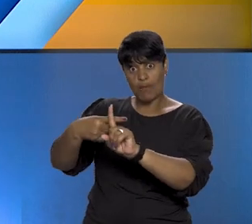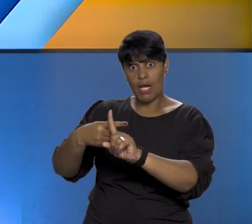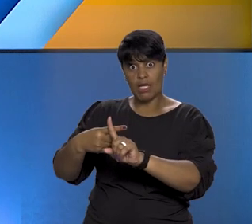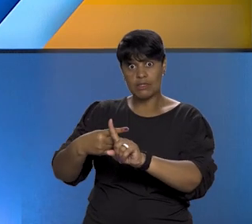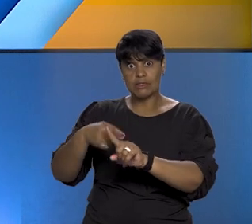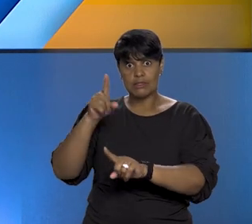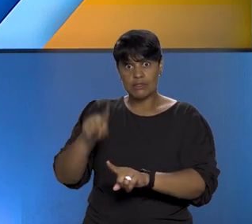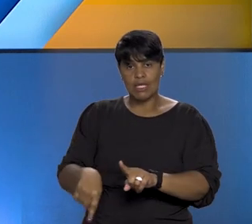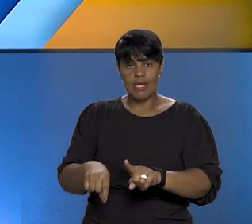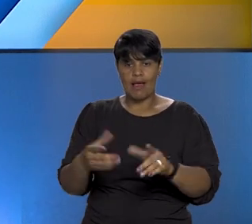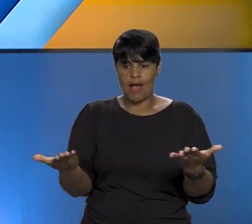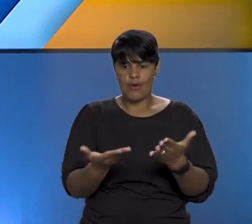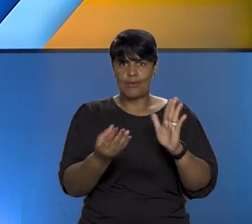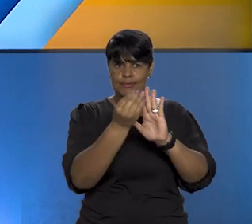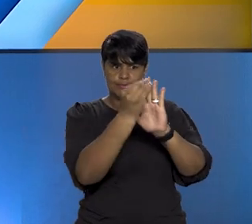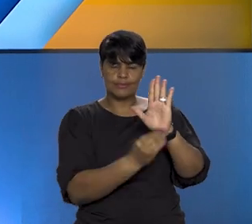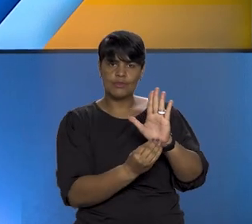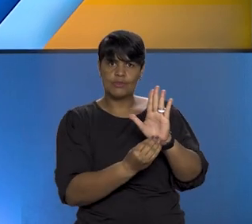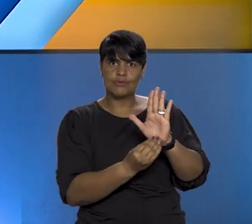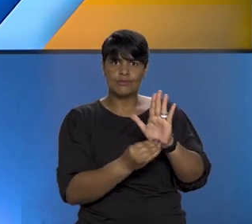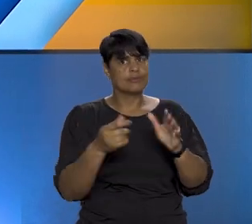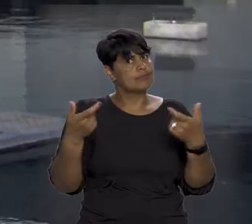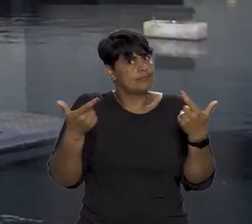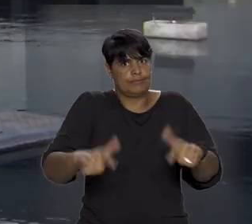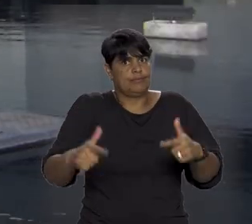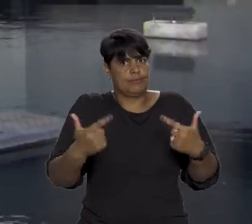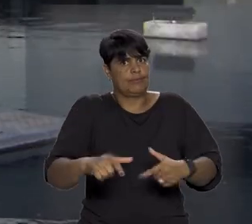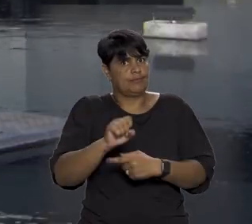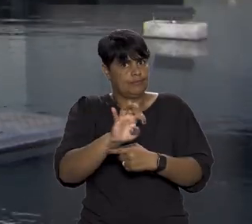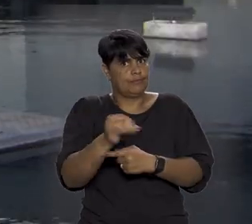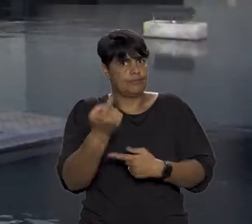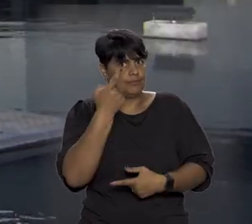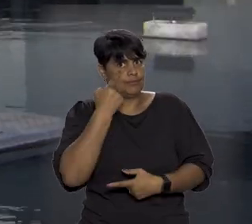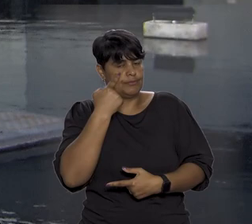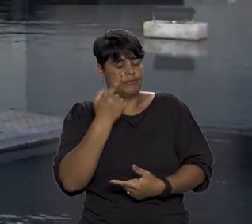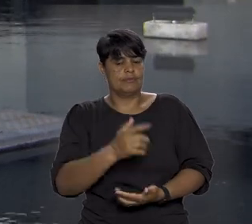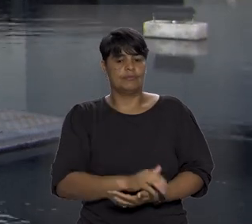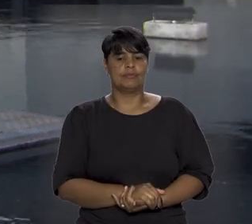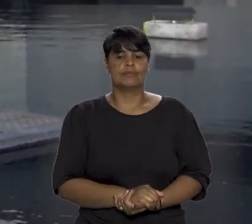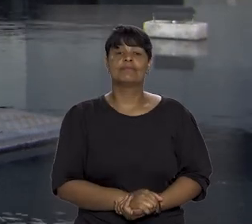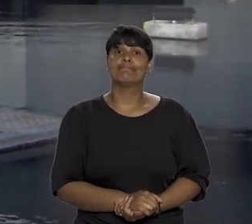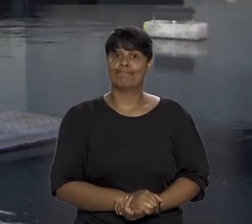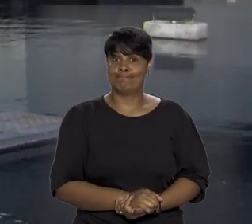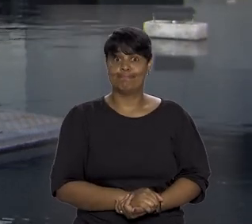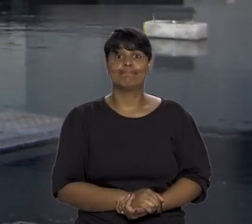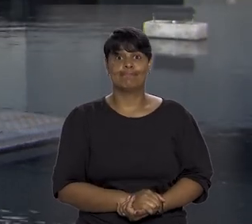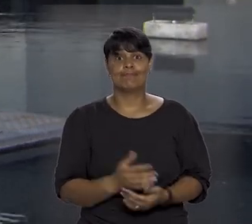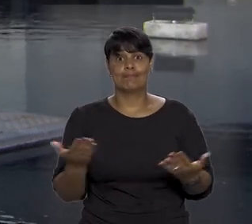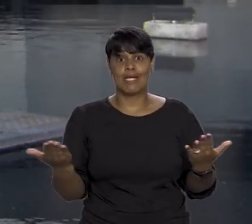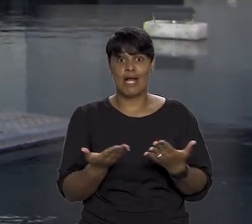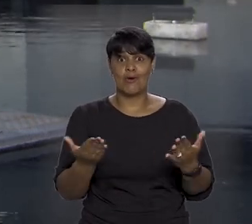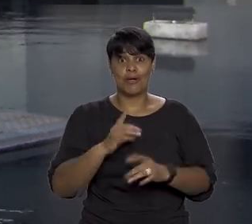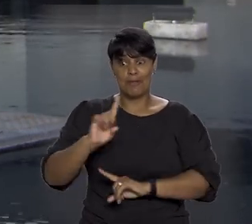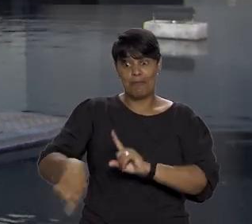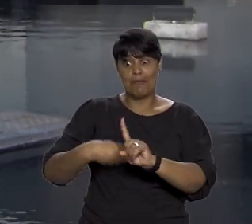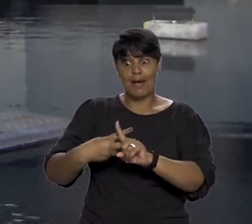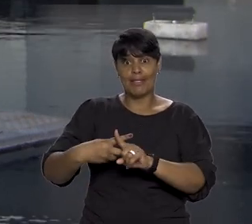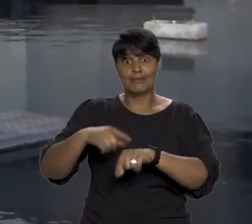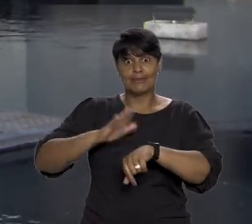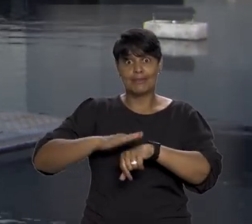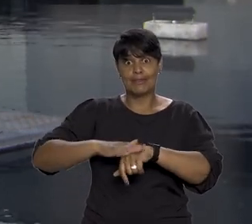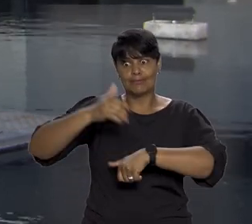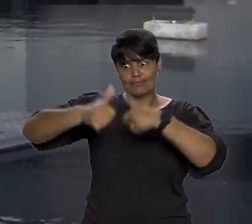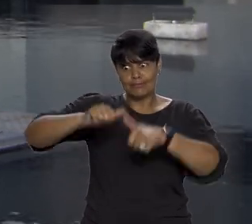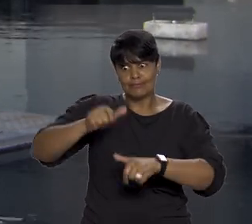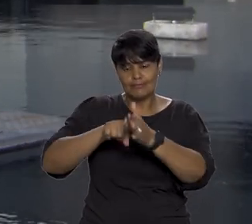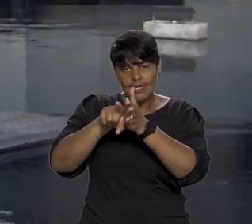em Pauta no STJ entenda pedidos de prorrogação de vista não serão mais incluídos na pauta das sessões